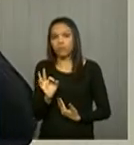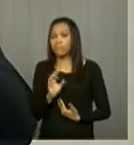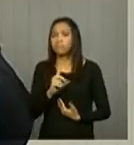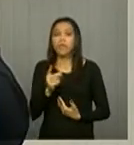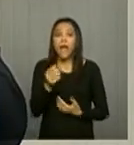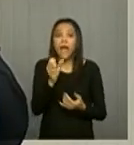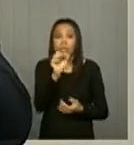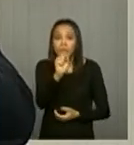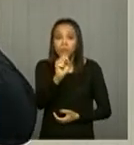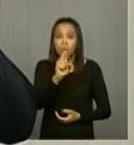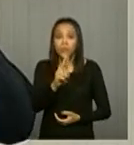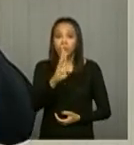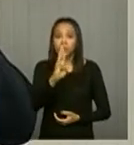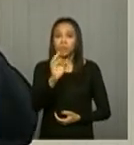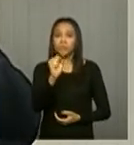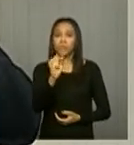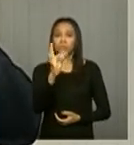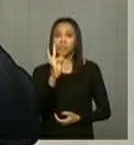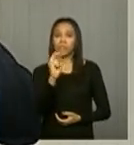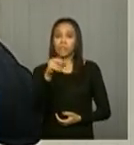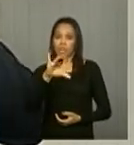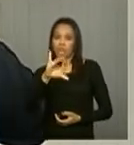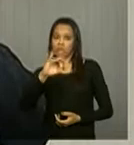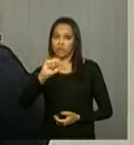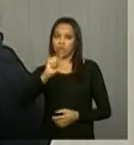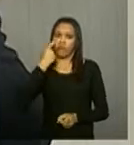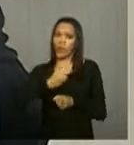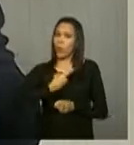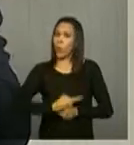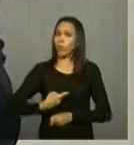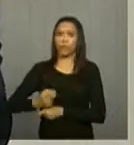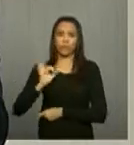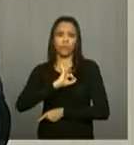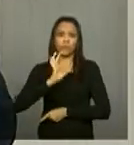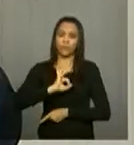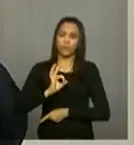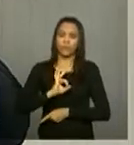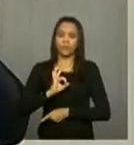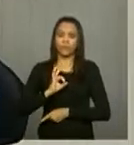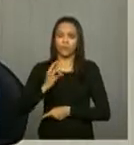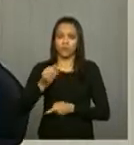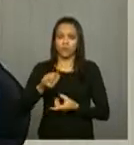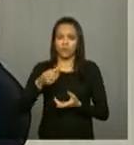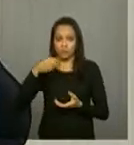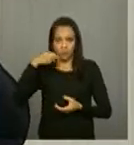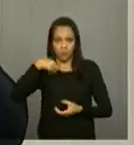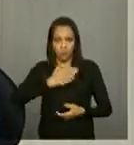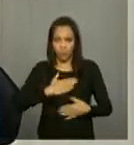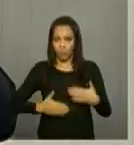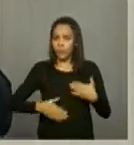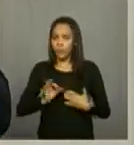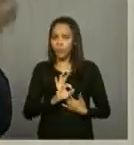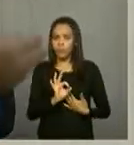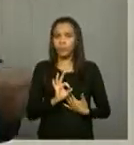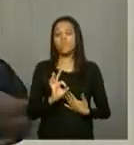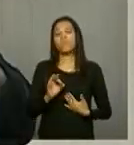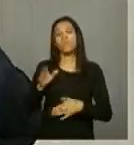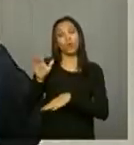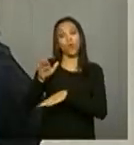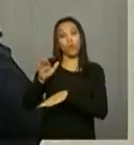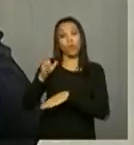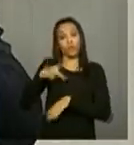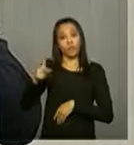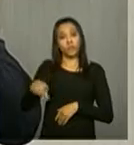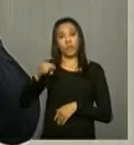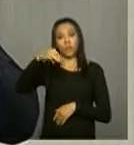se elas poderiam ter causado a morte de jango essas substâncias não foram encontradas o professor mário explicou